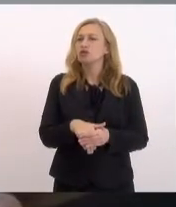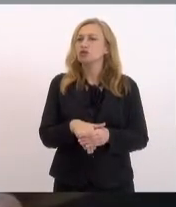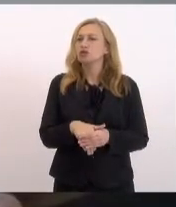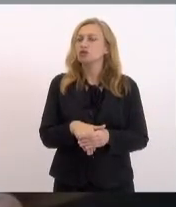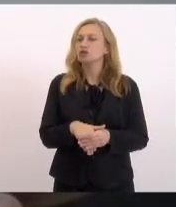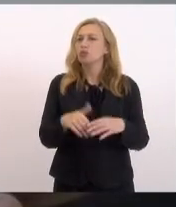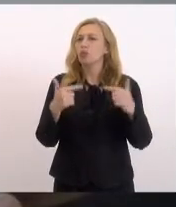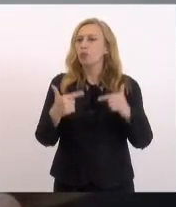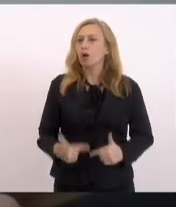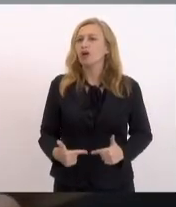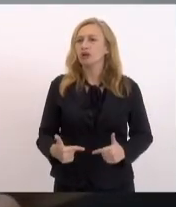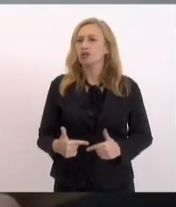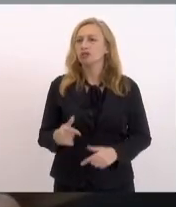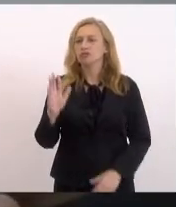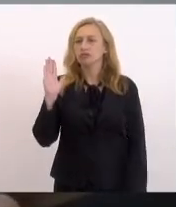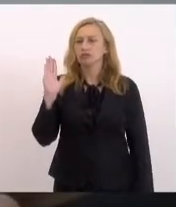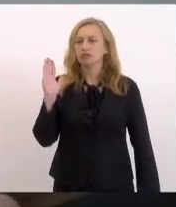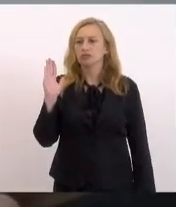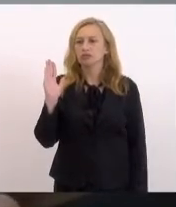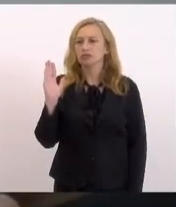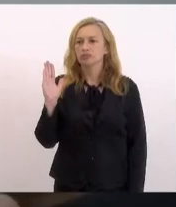por favor.